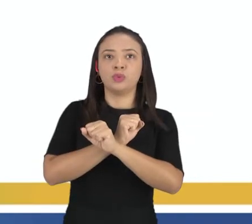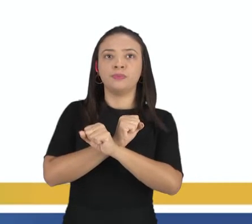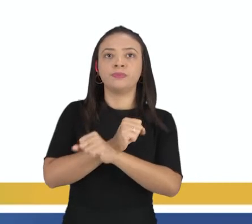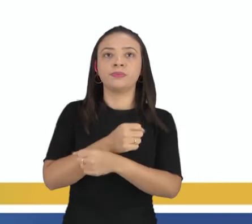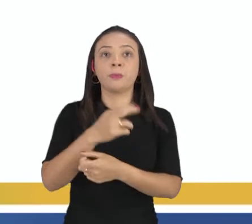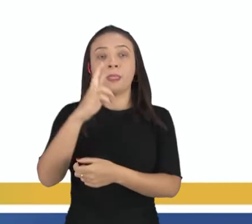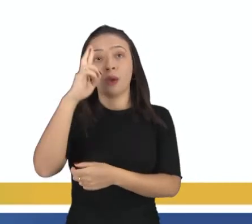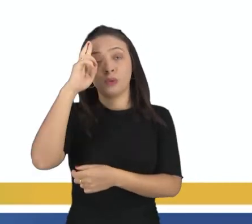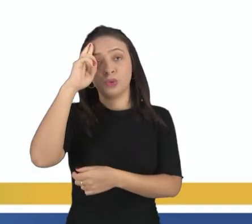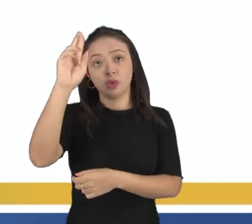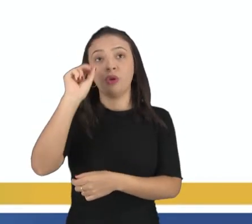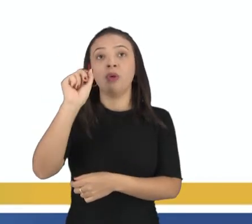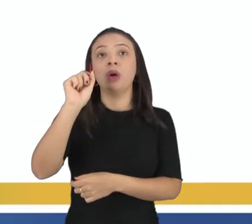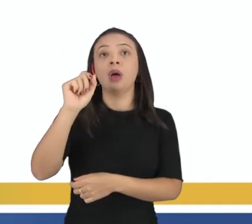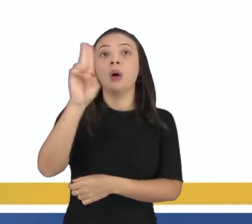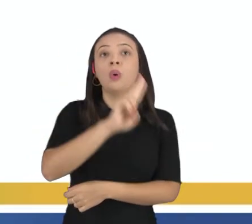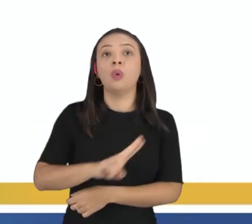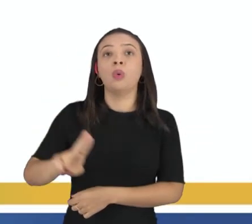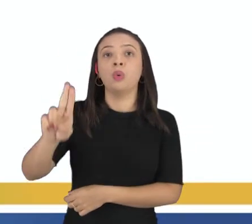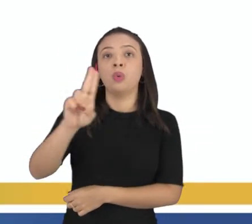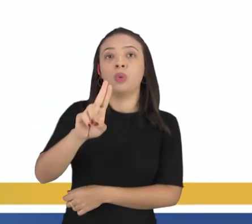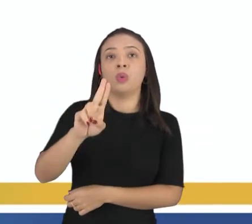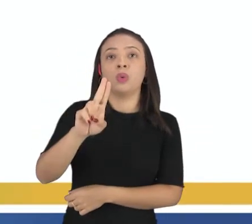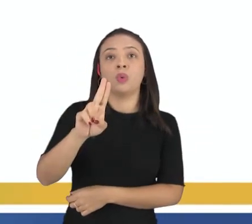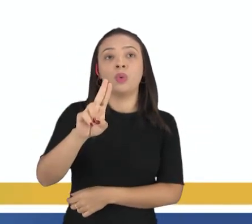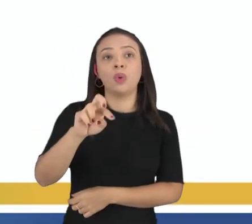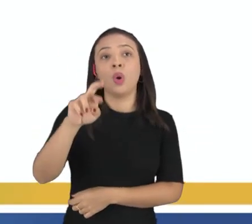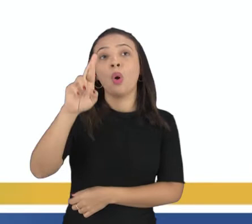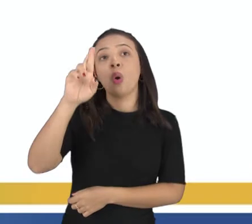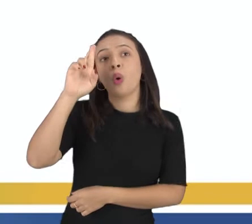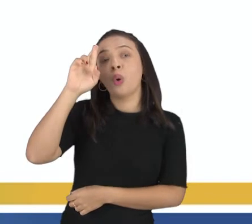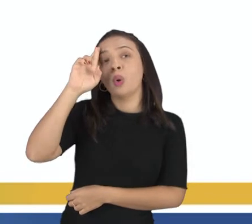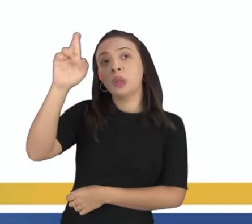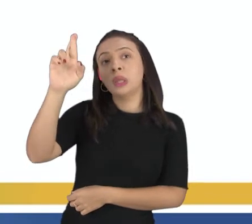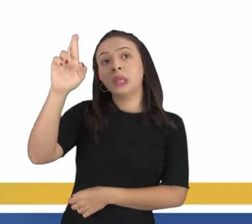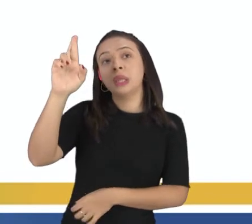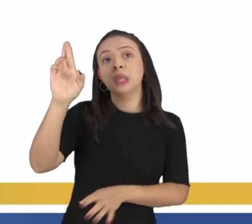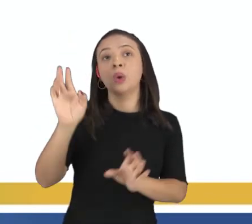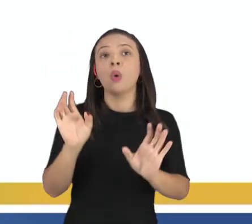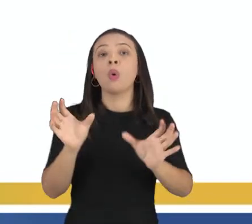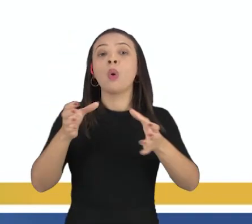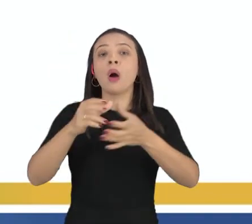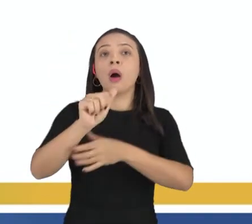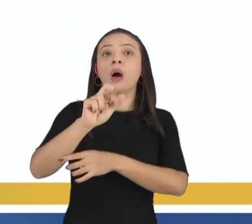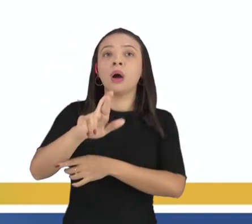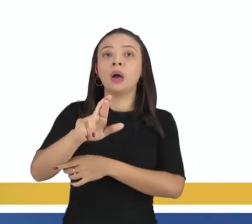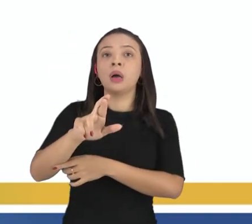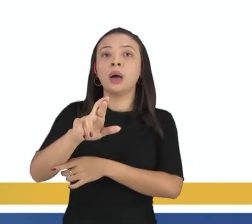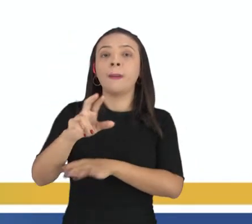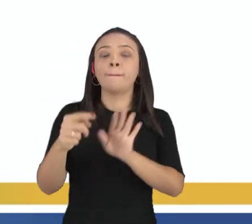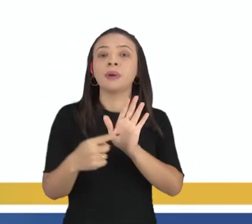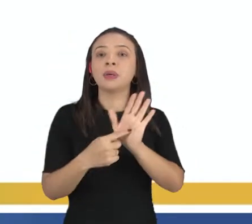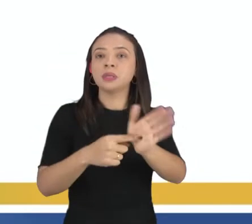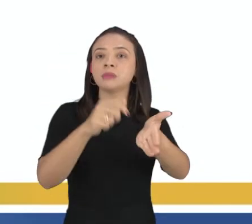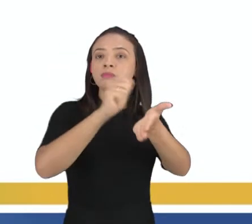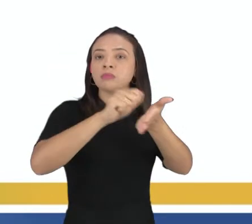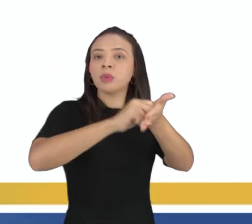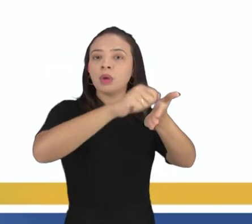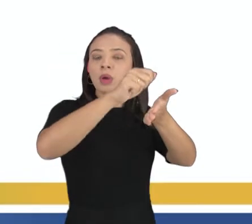dos Palmares, José Vicente, líder do movimento AR, lança o abaixo-assinado Cotas